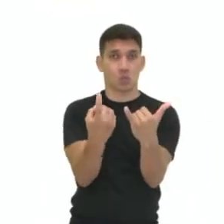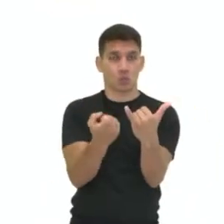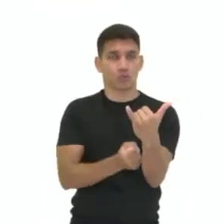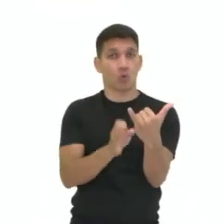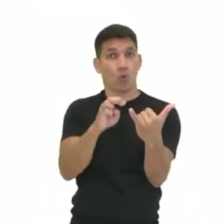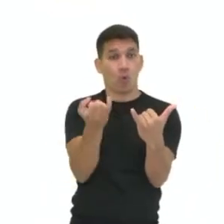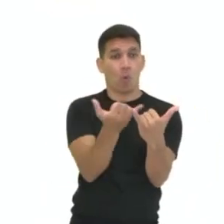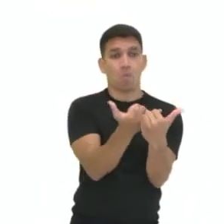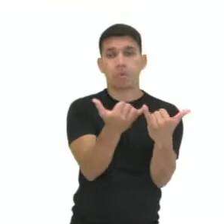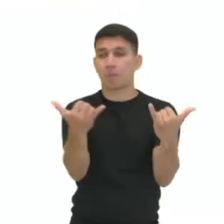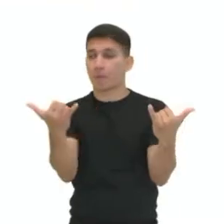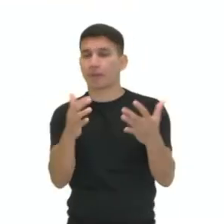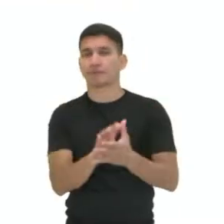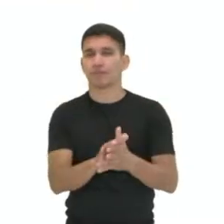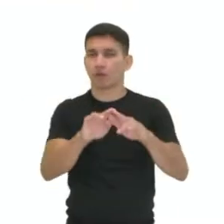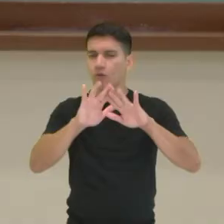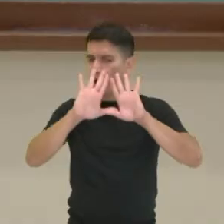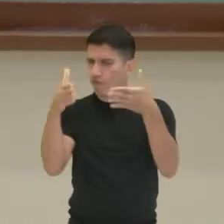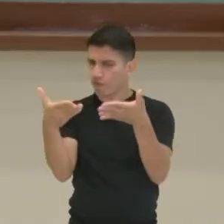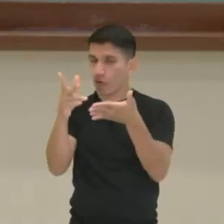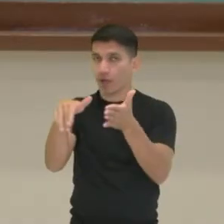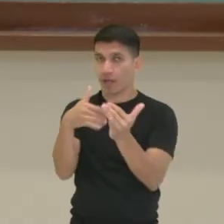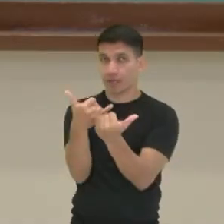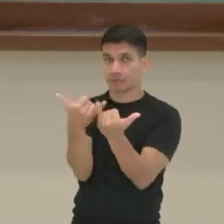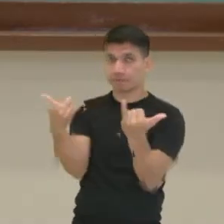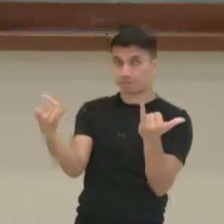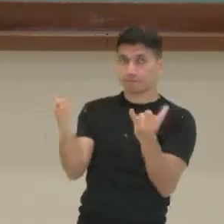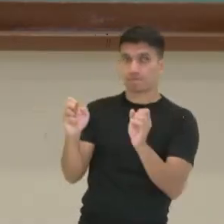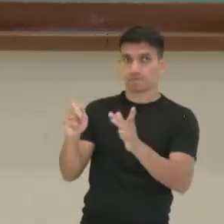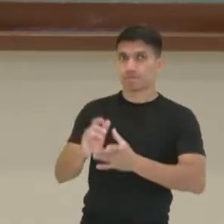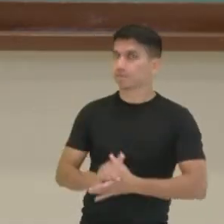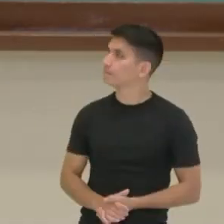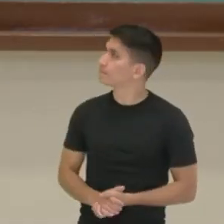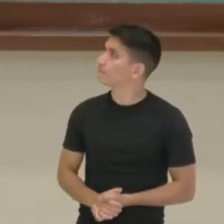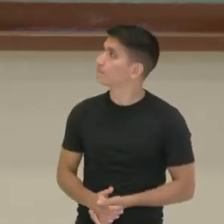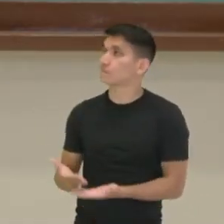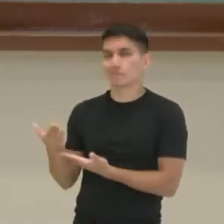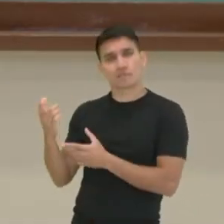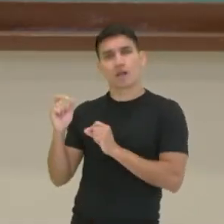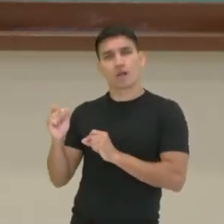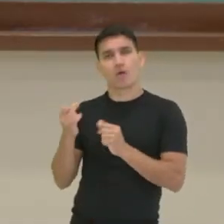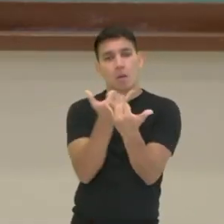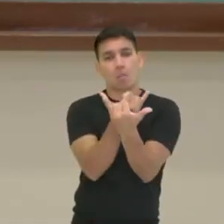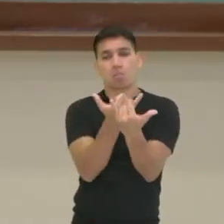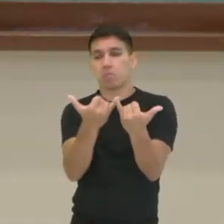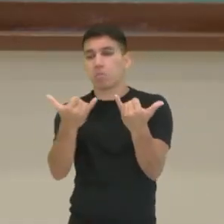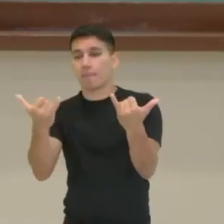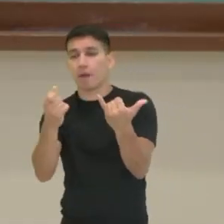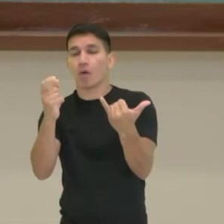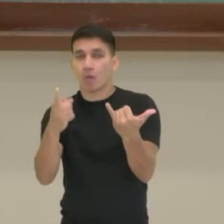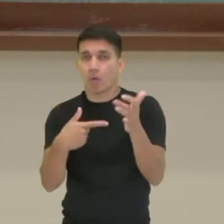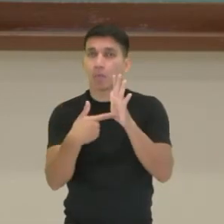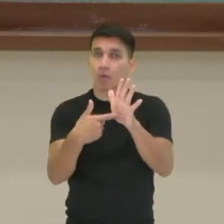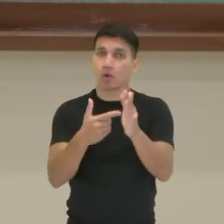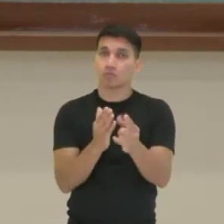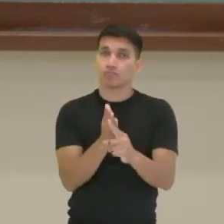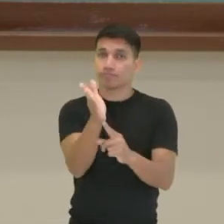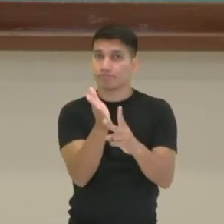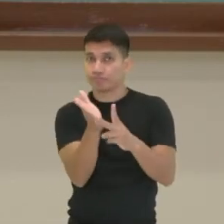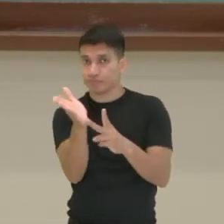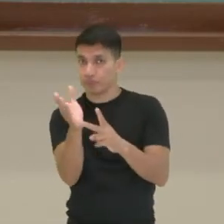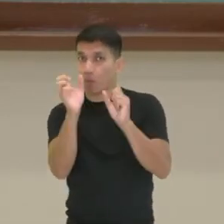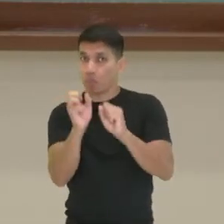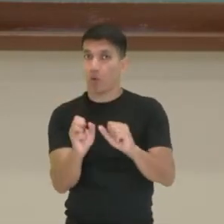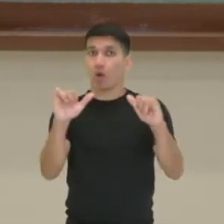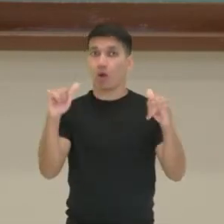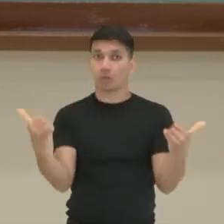é de conversarmos sobre o período composto, então. O período composto, ele pode ser de duas maneiras. Ele pode ser